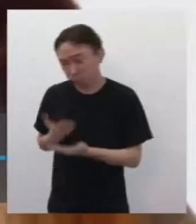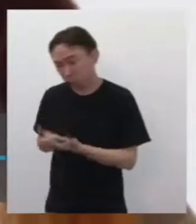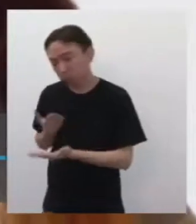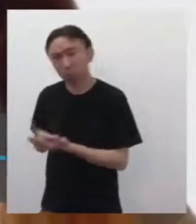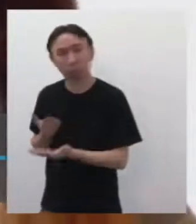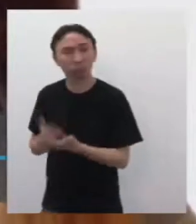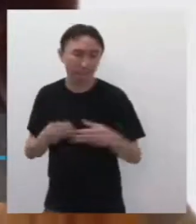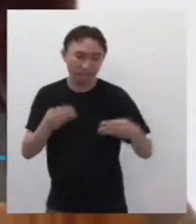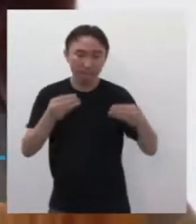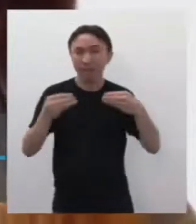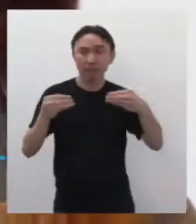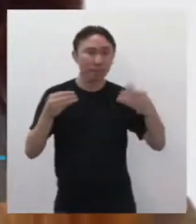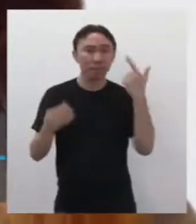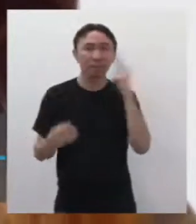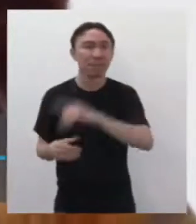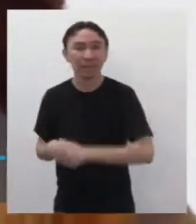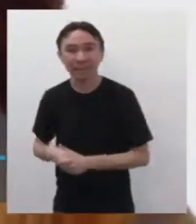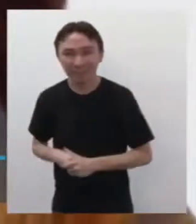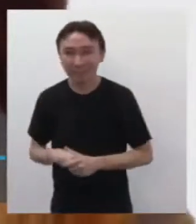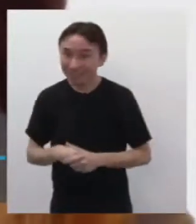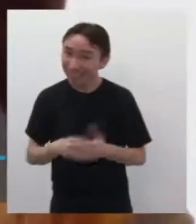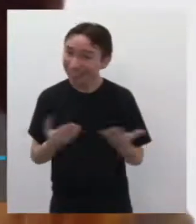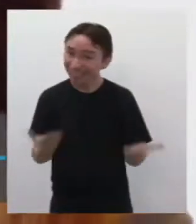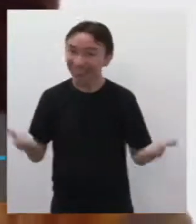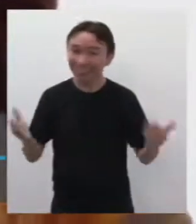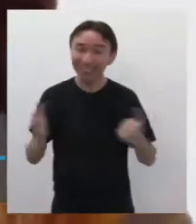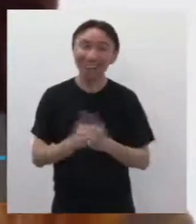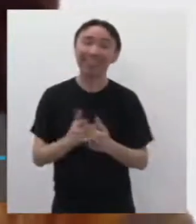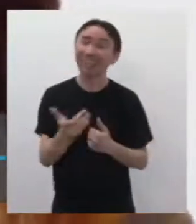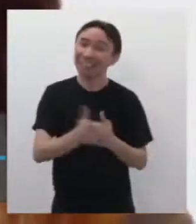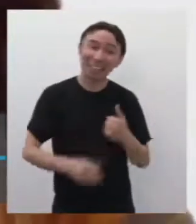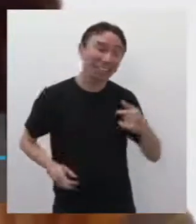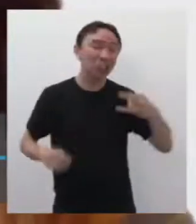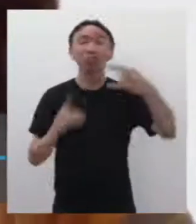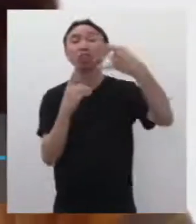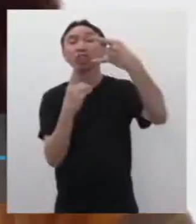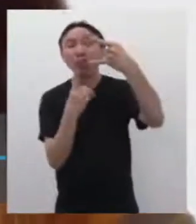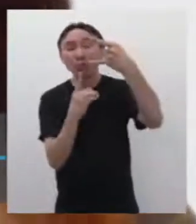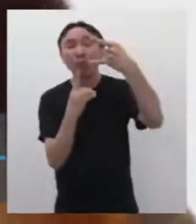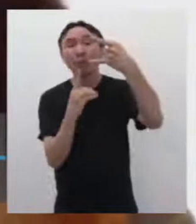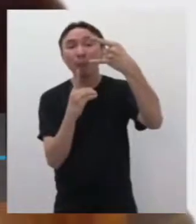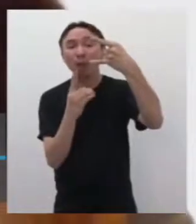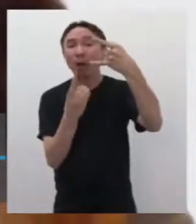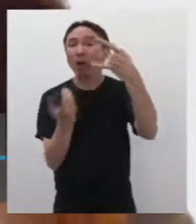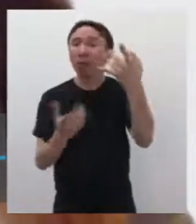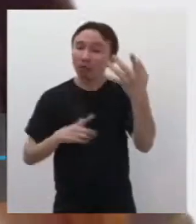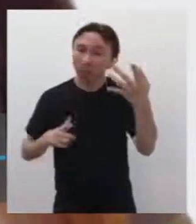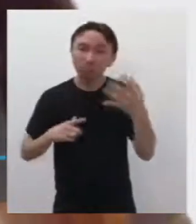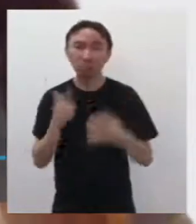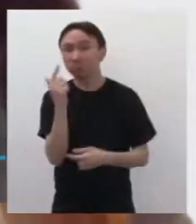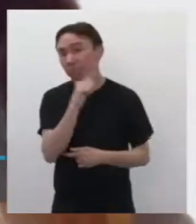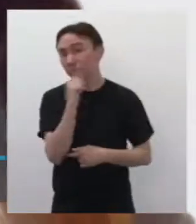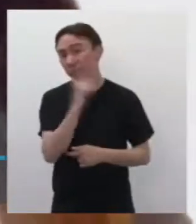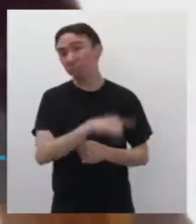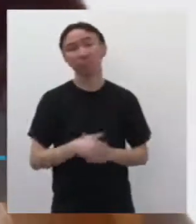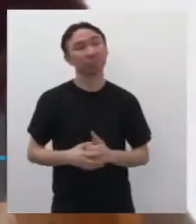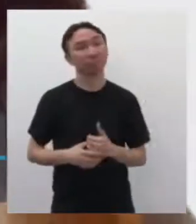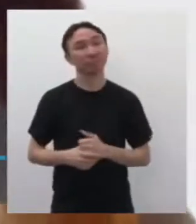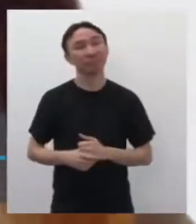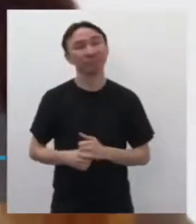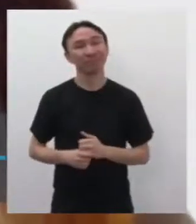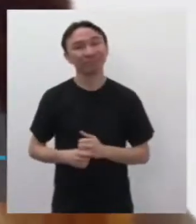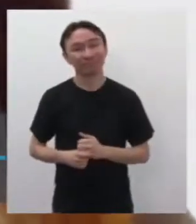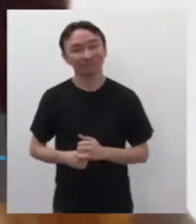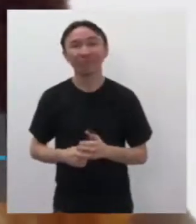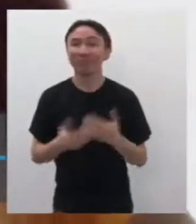permite a ele utilizar o planejamento do Descomplica para potencializar seu estudo. E nesse ponto, o professor